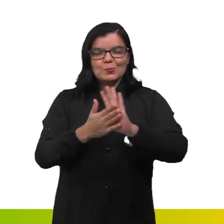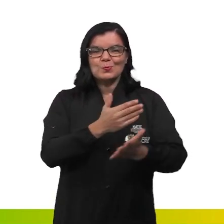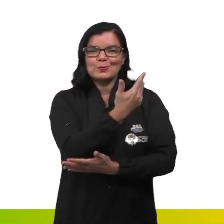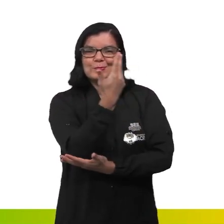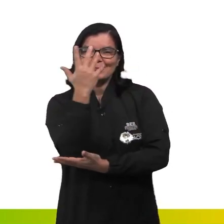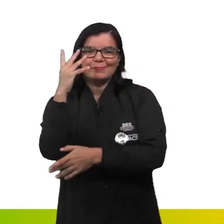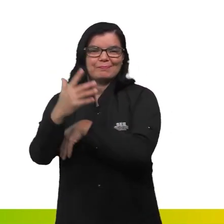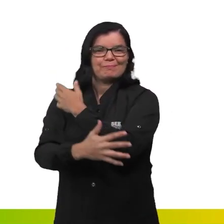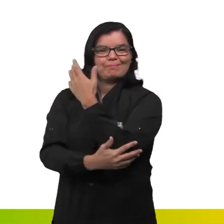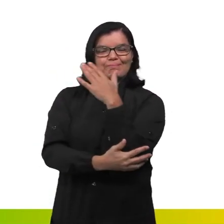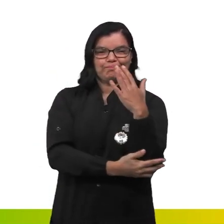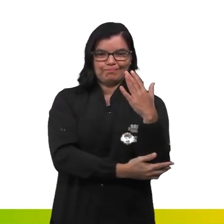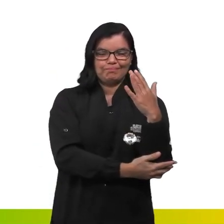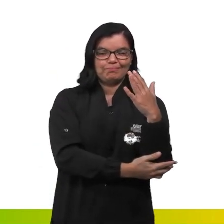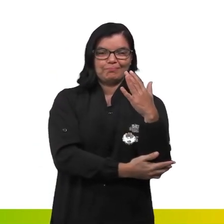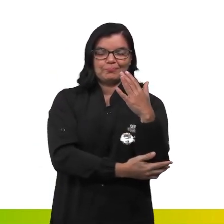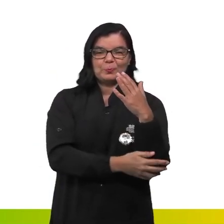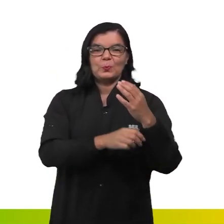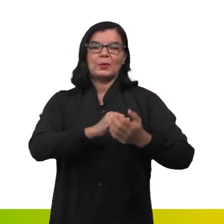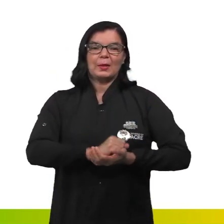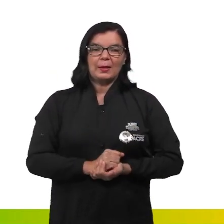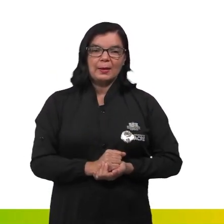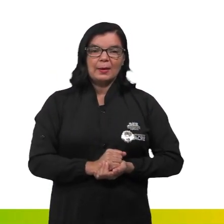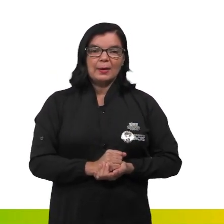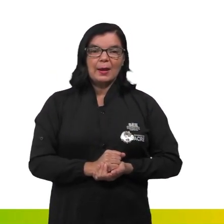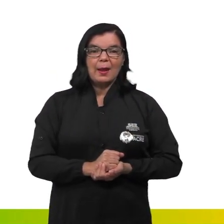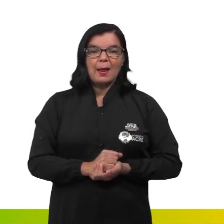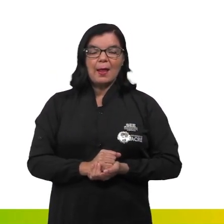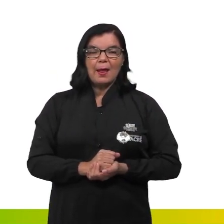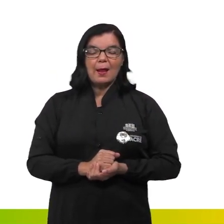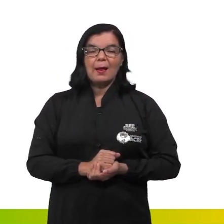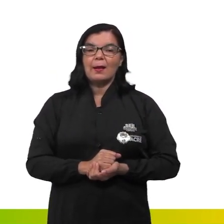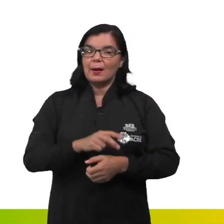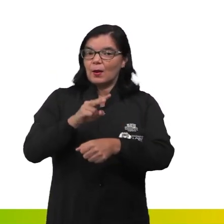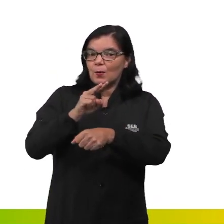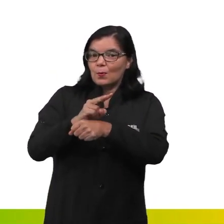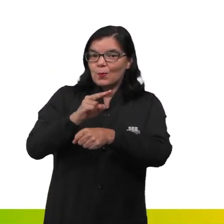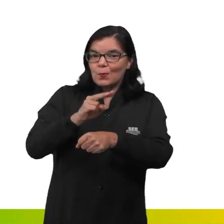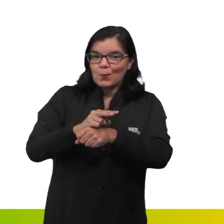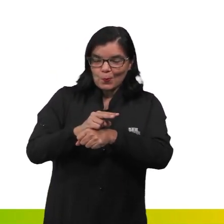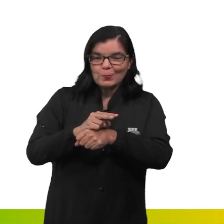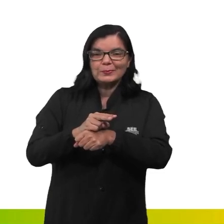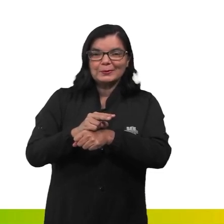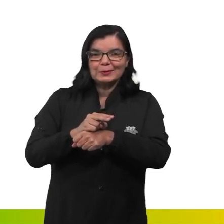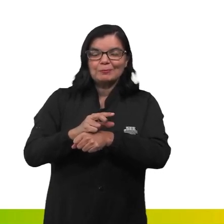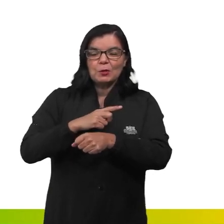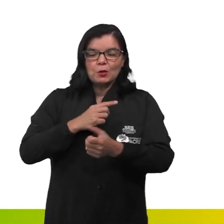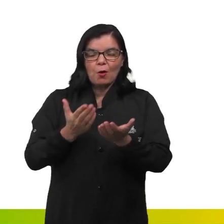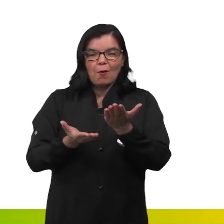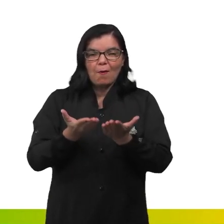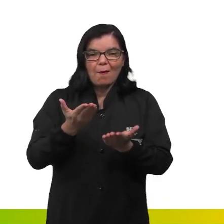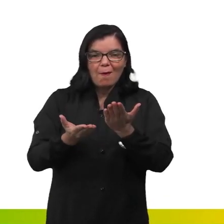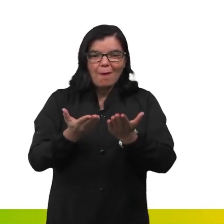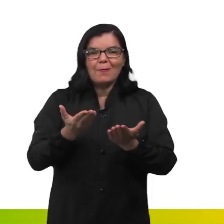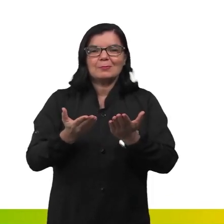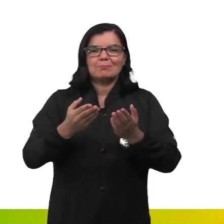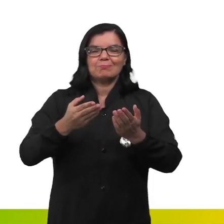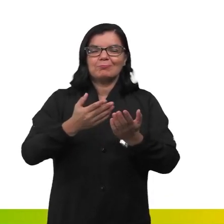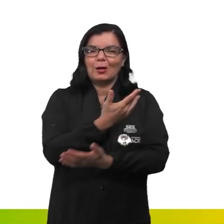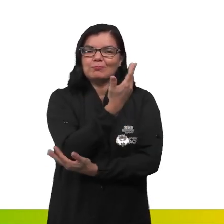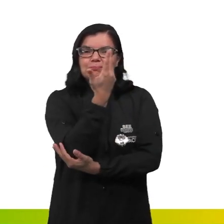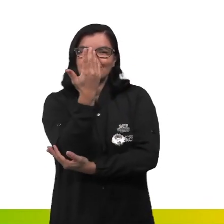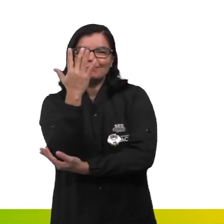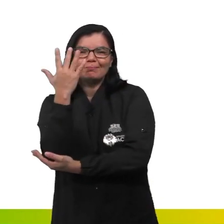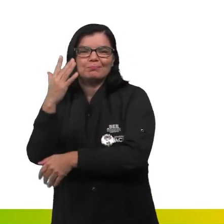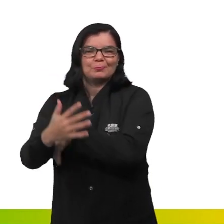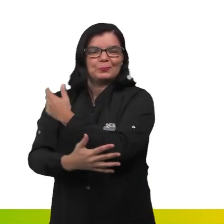Essas barreiras ambientais, essas terras indígenas, previnem a degradação do meio ambiente e mantêm o equilíbrio ecológico, para